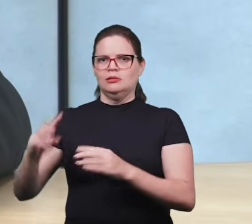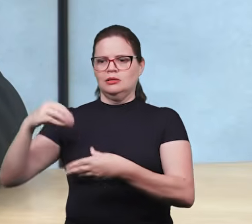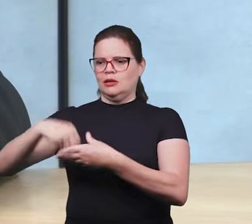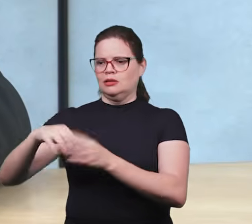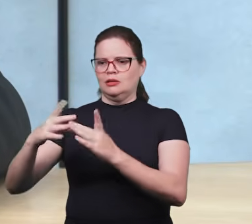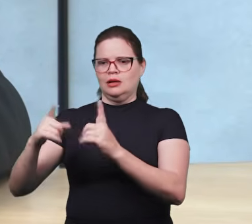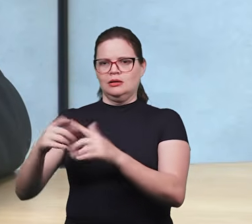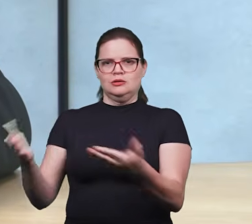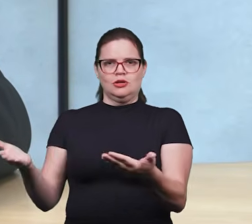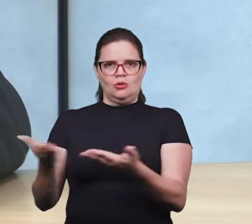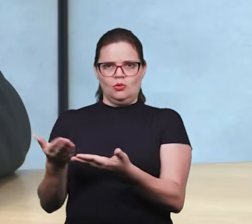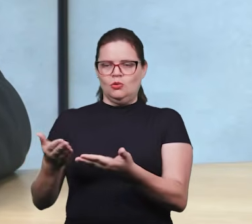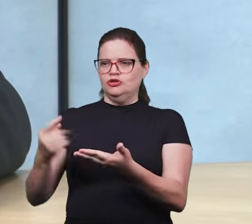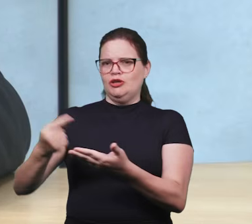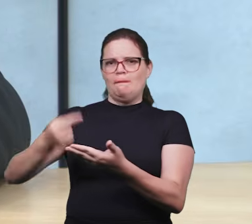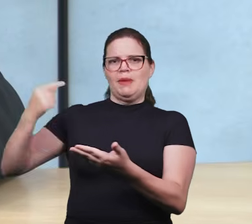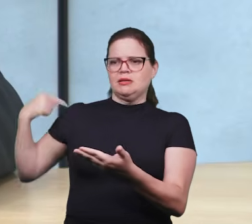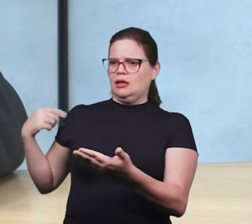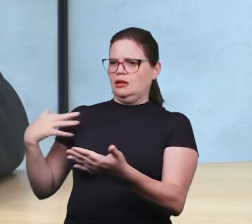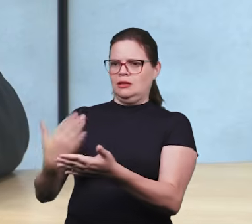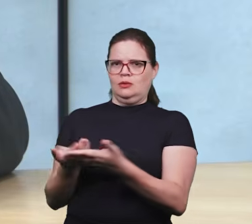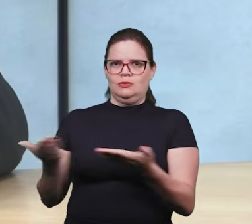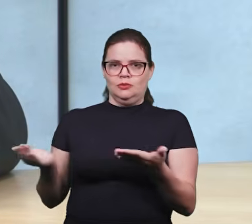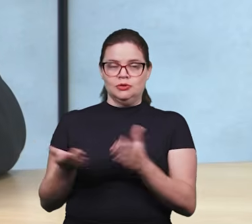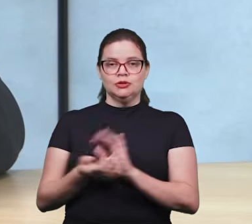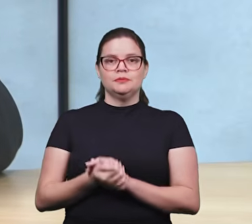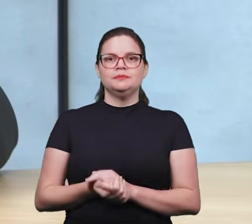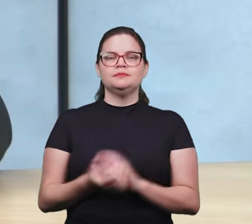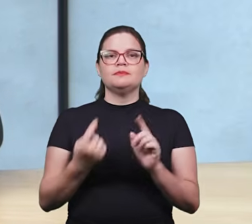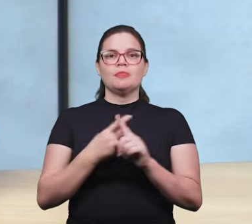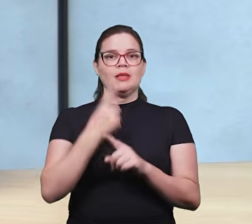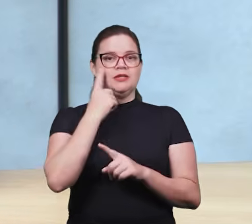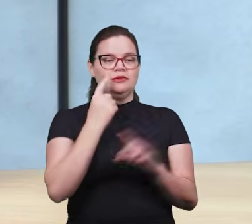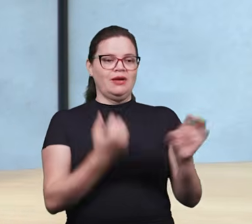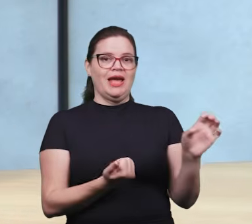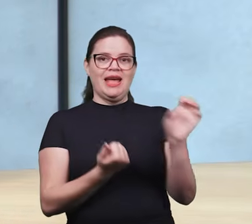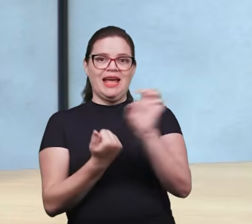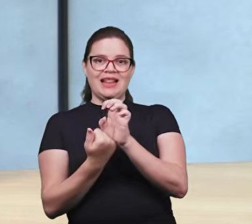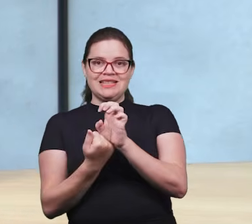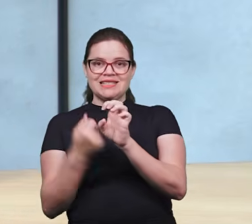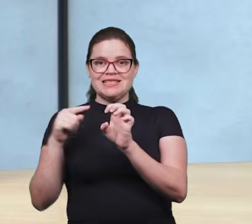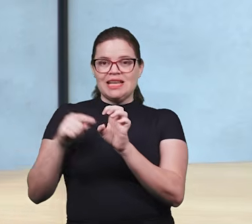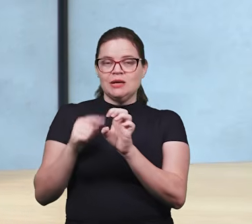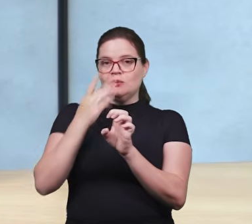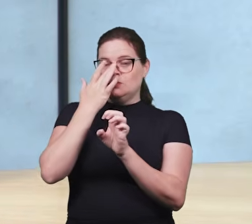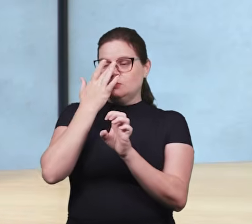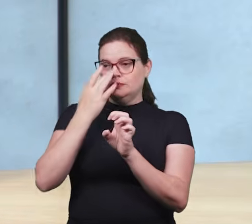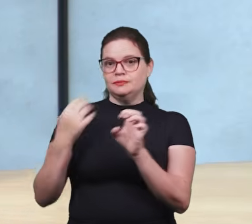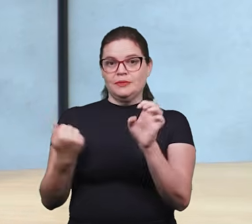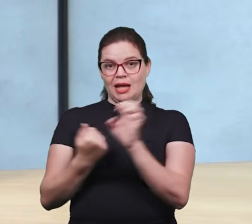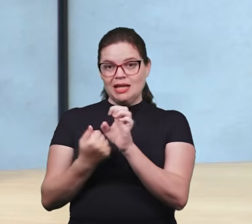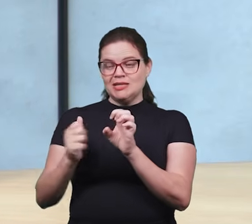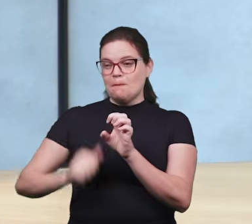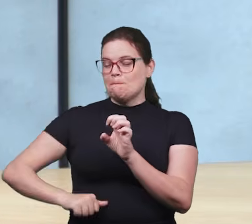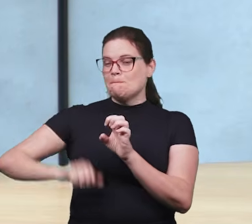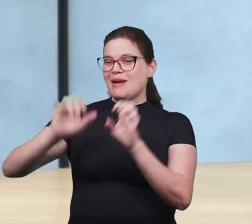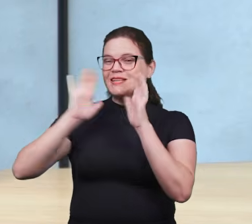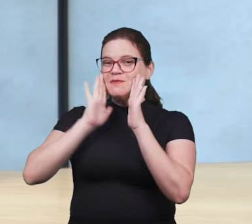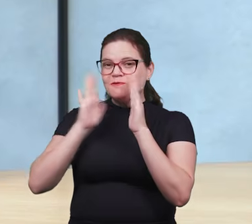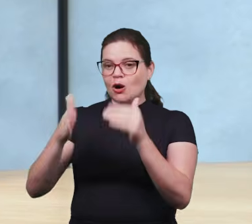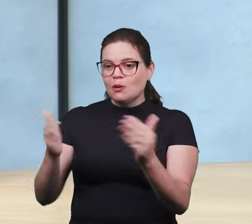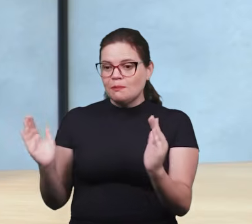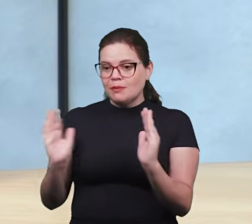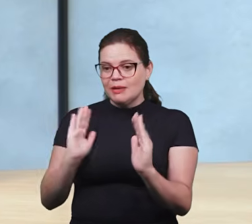vamos ver em Eliseu a operação do Espírito Santo já na igreja deste momento